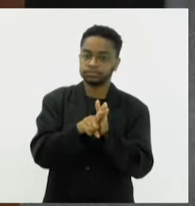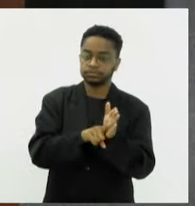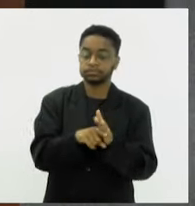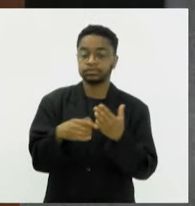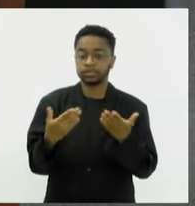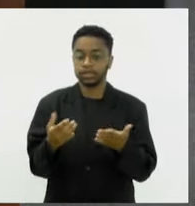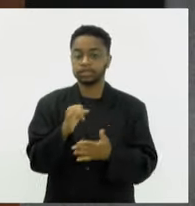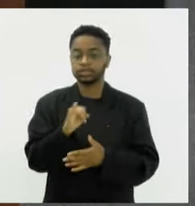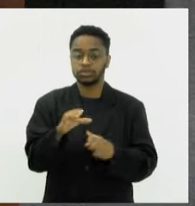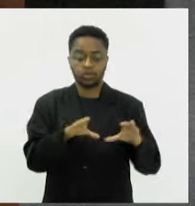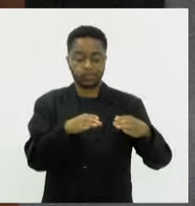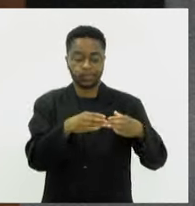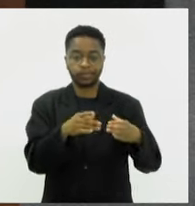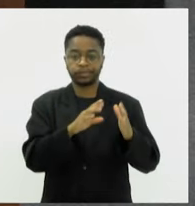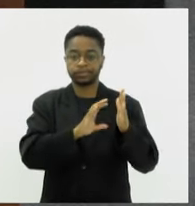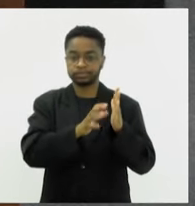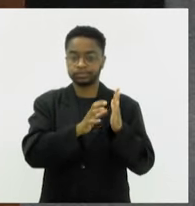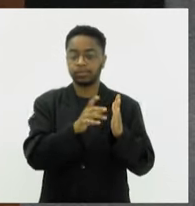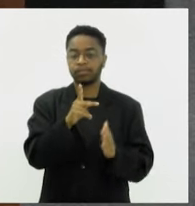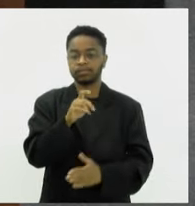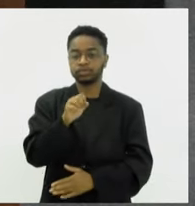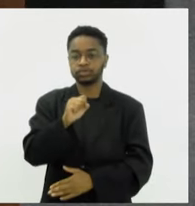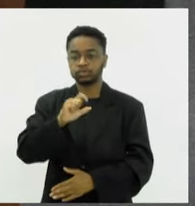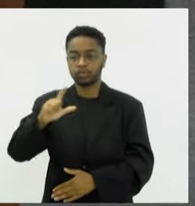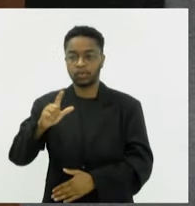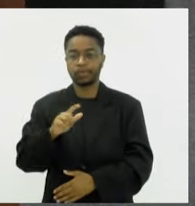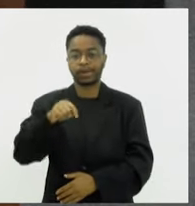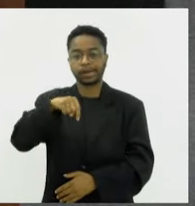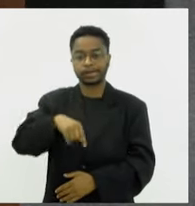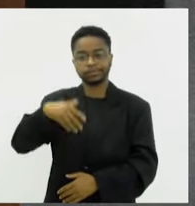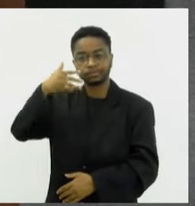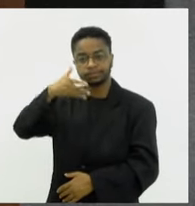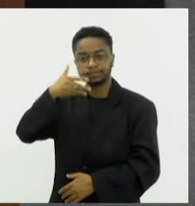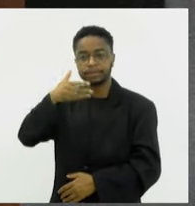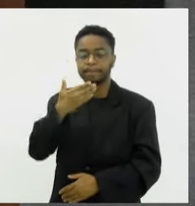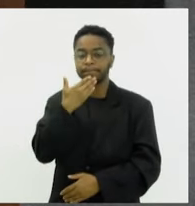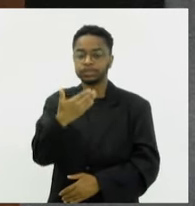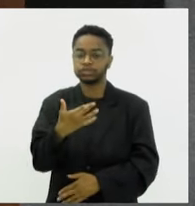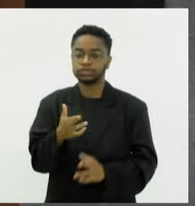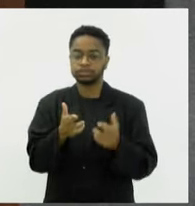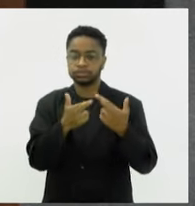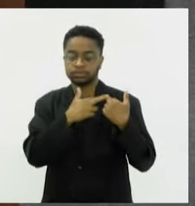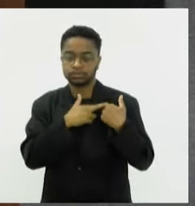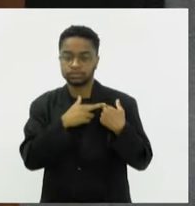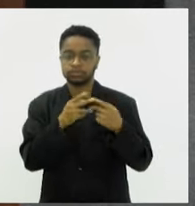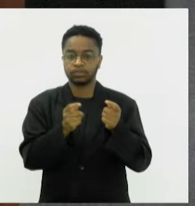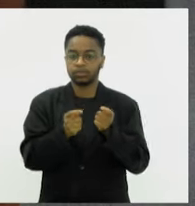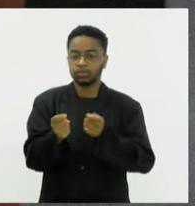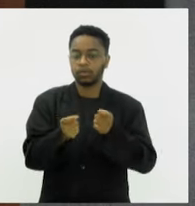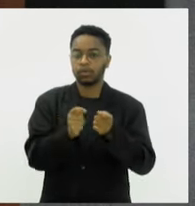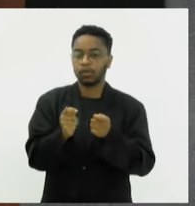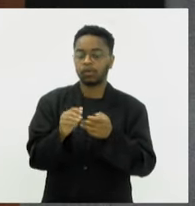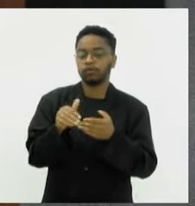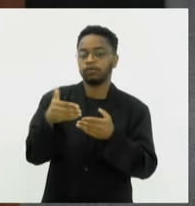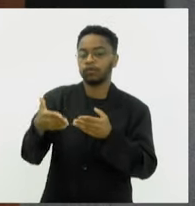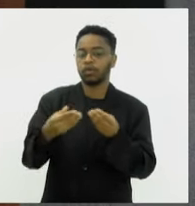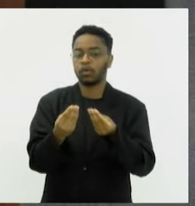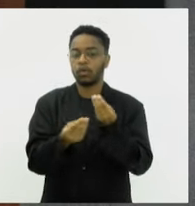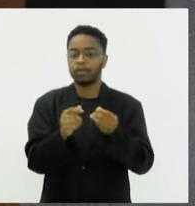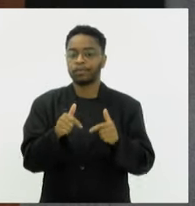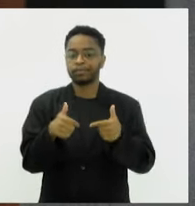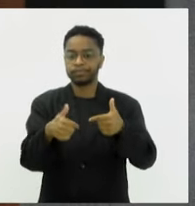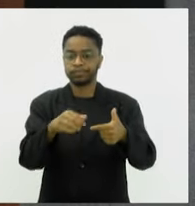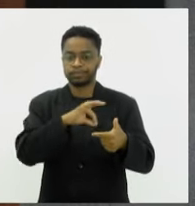nossa bancada do PSOL usa aqui o espaço da tribuna para cobrar mais responsabilidade no controle externo da atividade